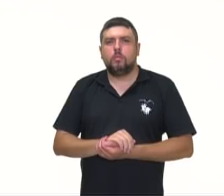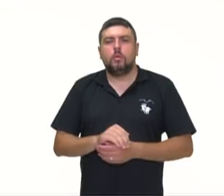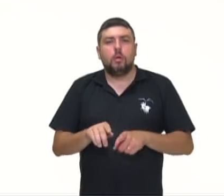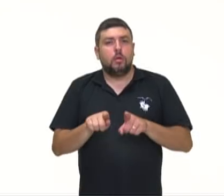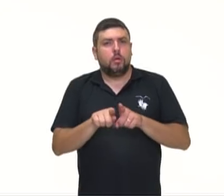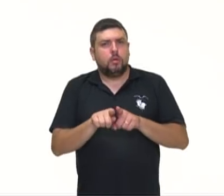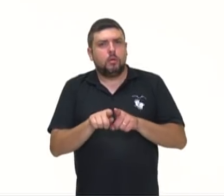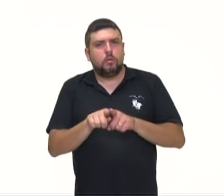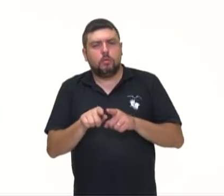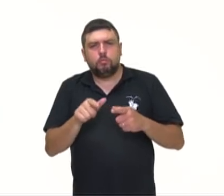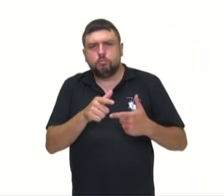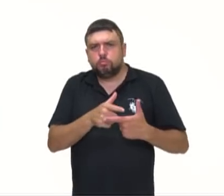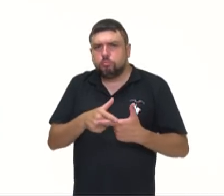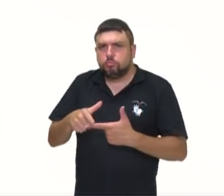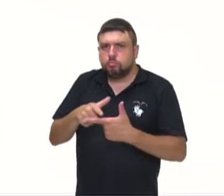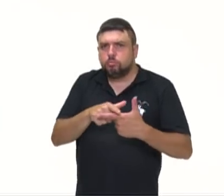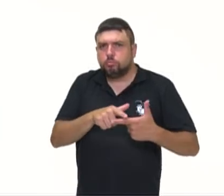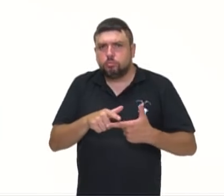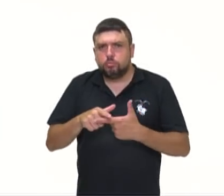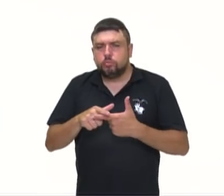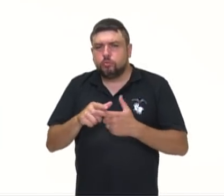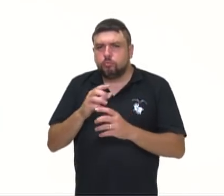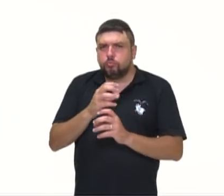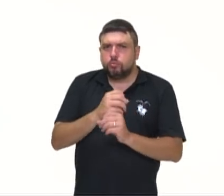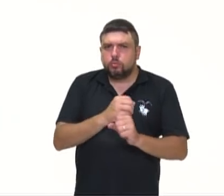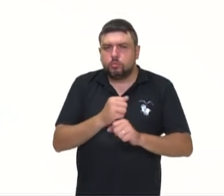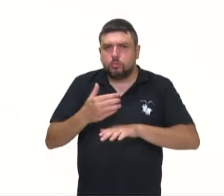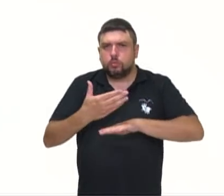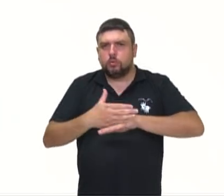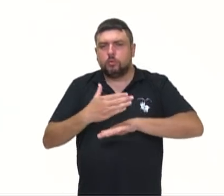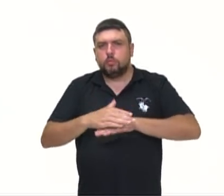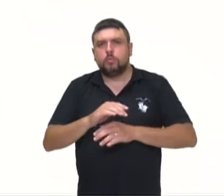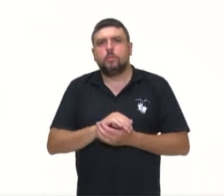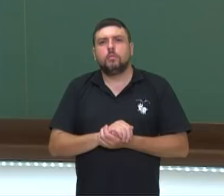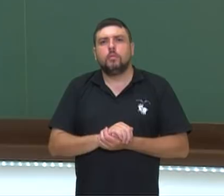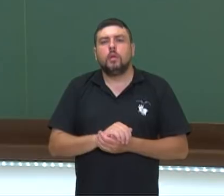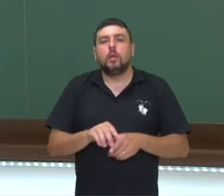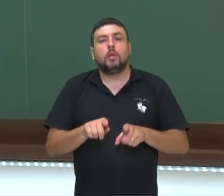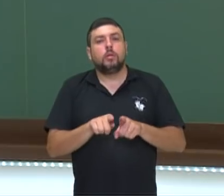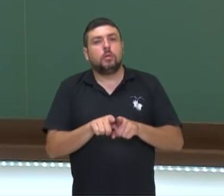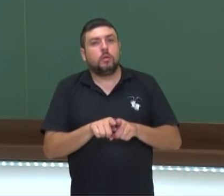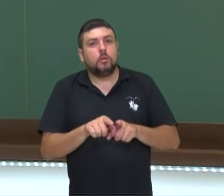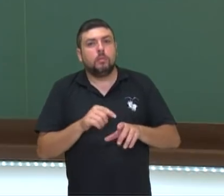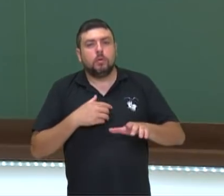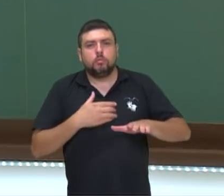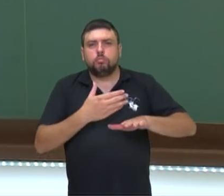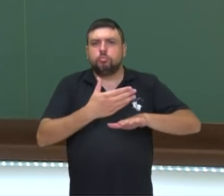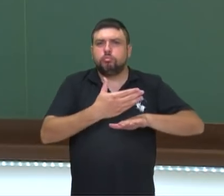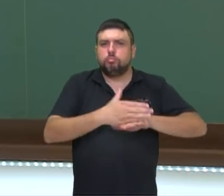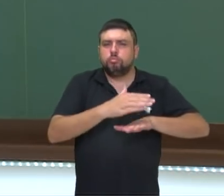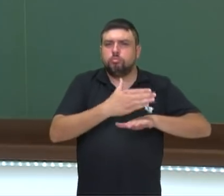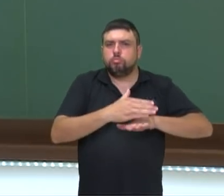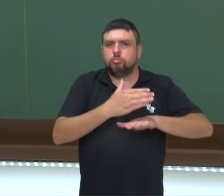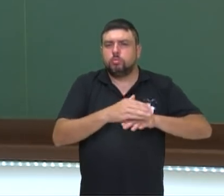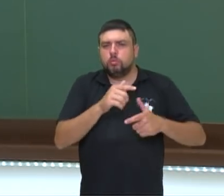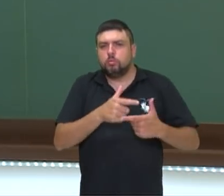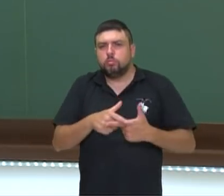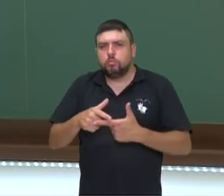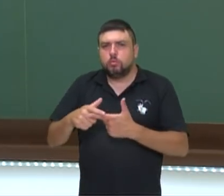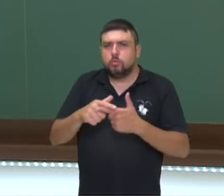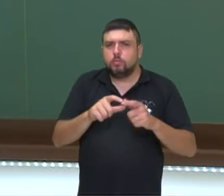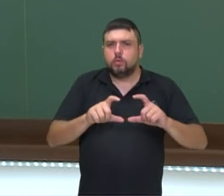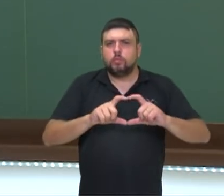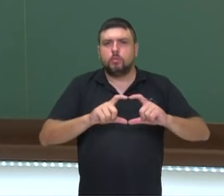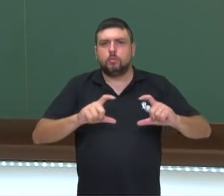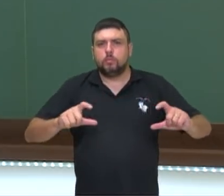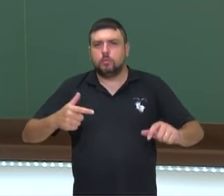envolvendo equações de primeiro grau e situações, problema envolvendo equações de segundo grau. Então,